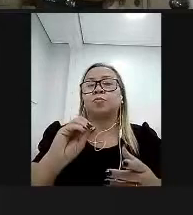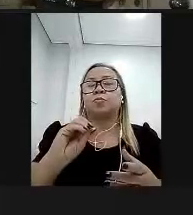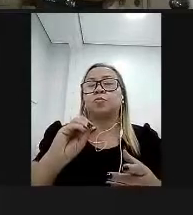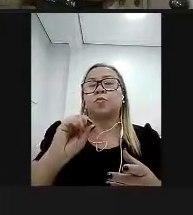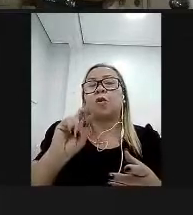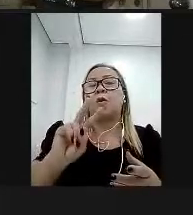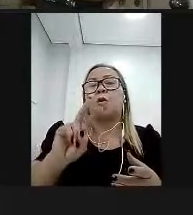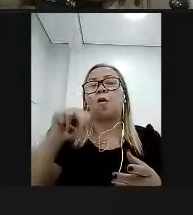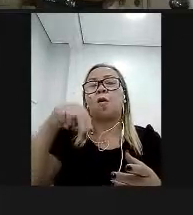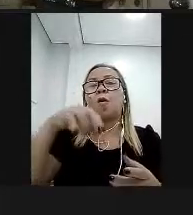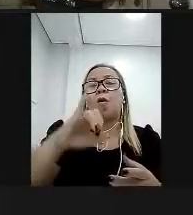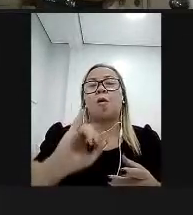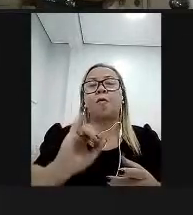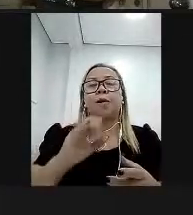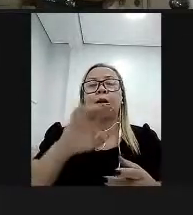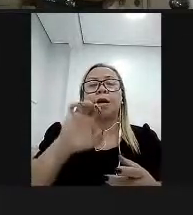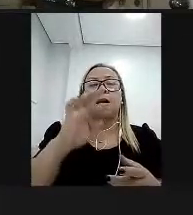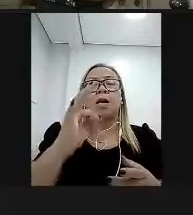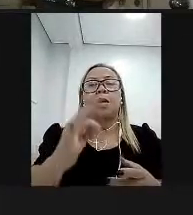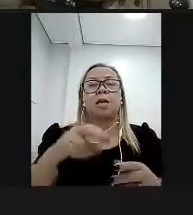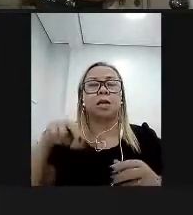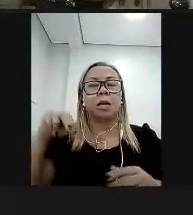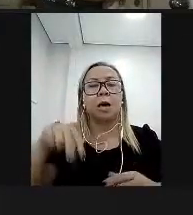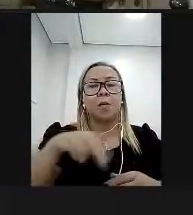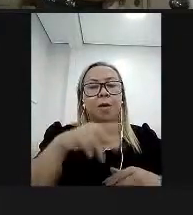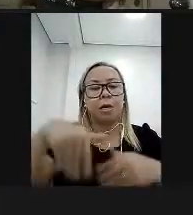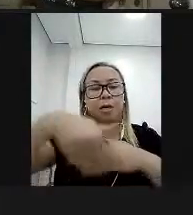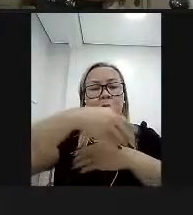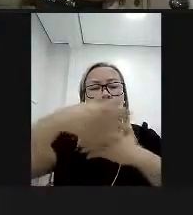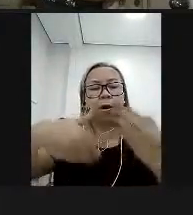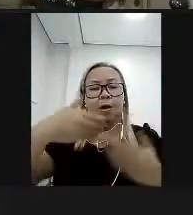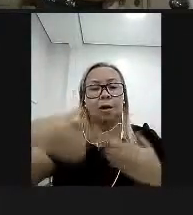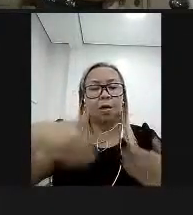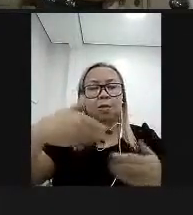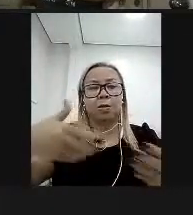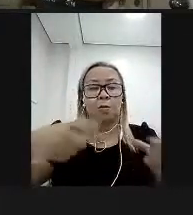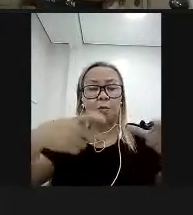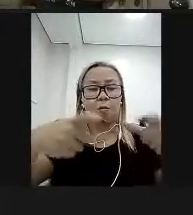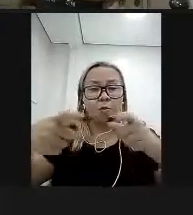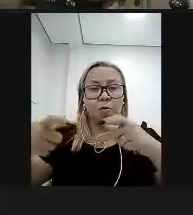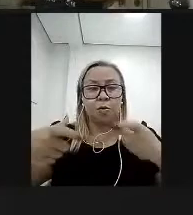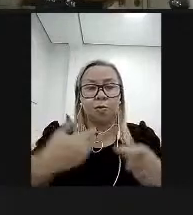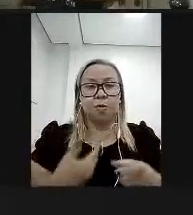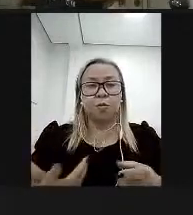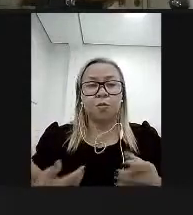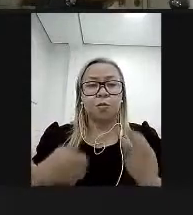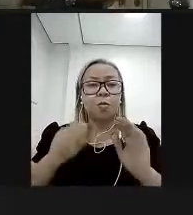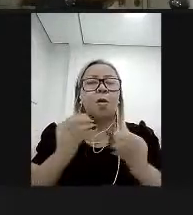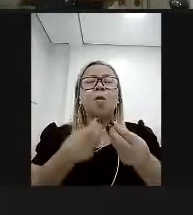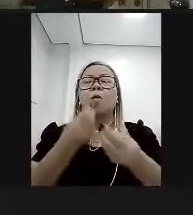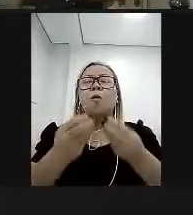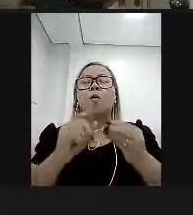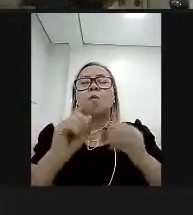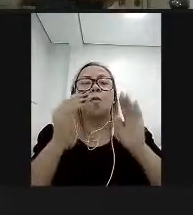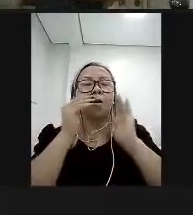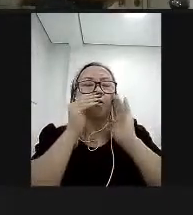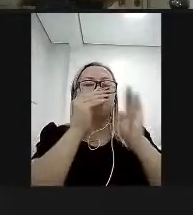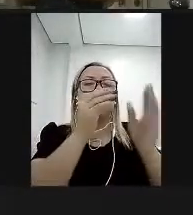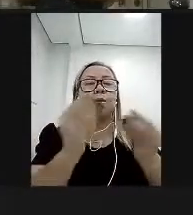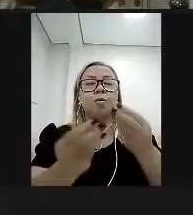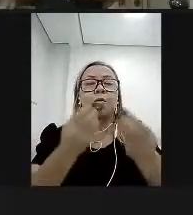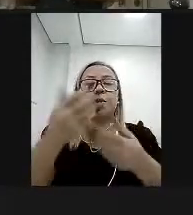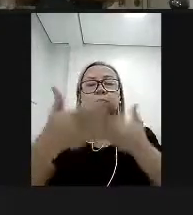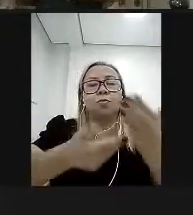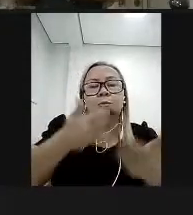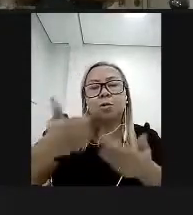pela rua e nessa relação com o espaço público? Como é que é esse respeito? Como é que a gente integra o